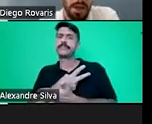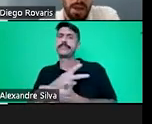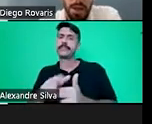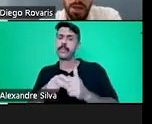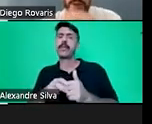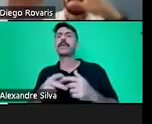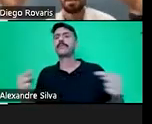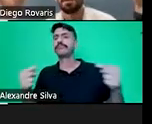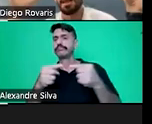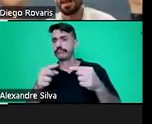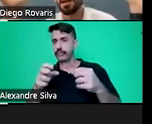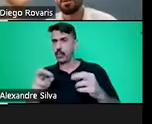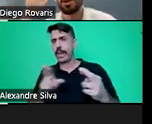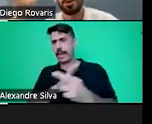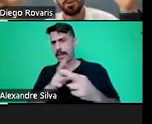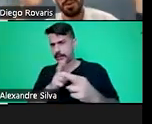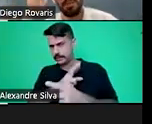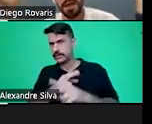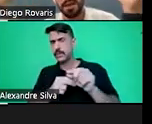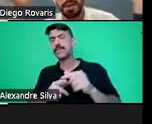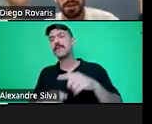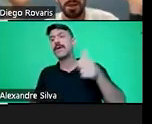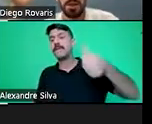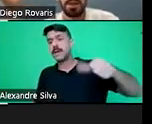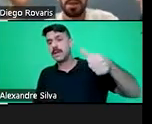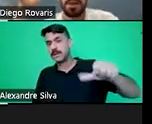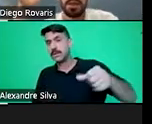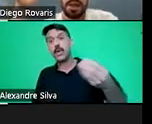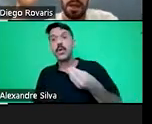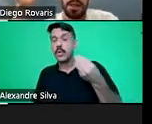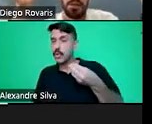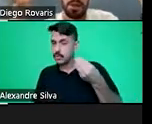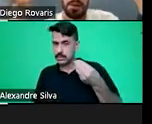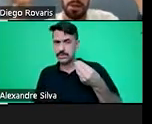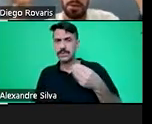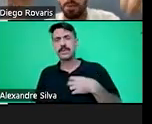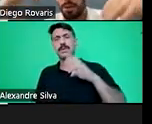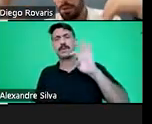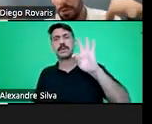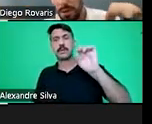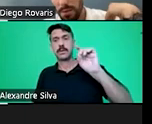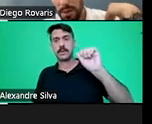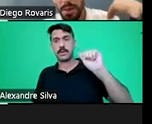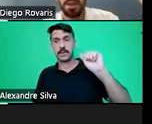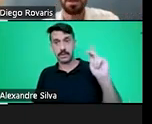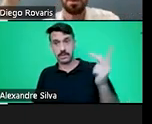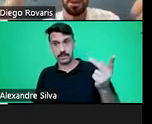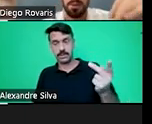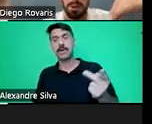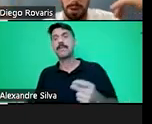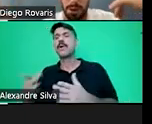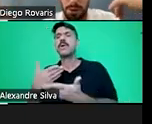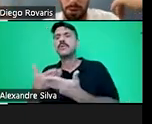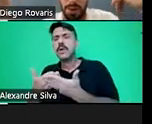relação. Então, a gente precisa avaliar como o esposoma impacta nessa conexão entre TDAH e rendimento educacional, tanto nos níveis